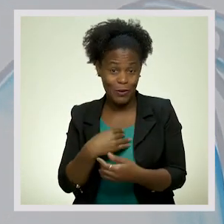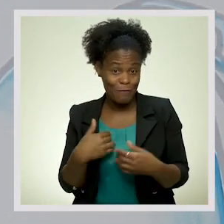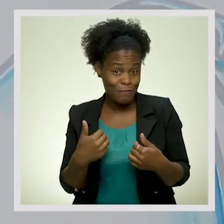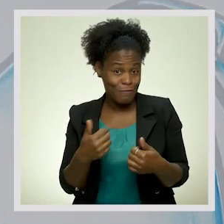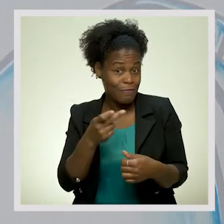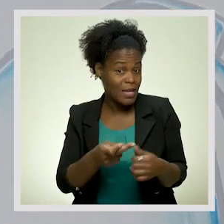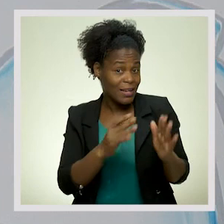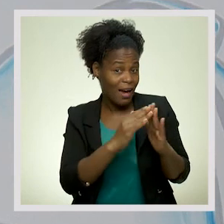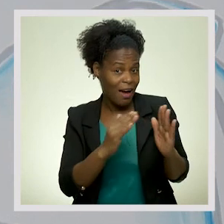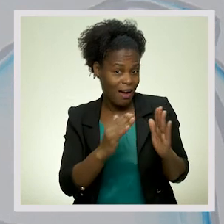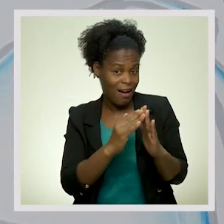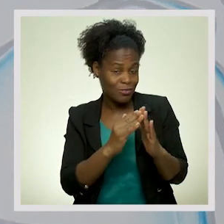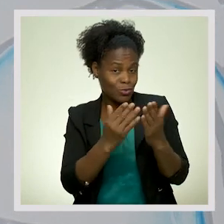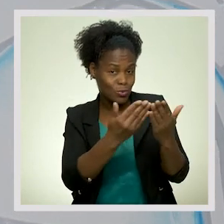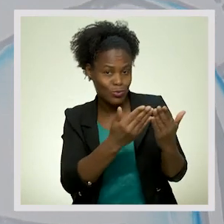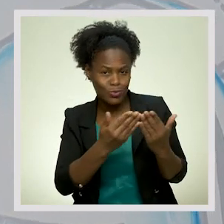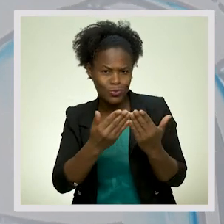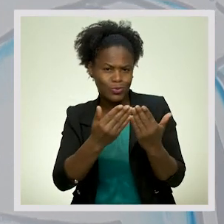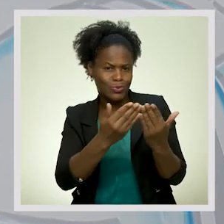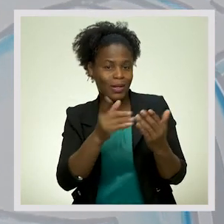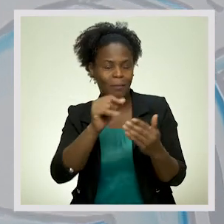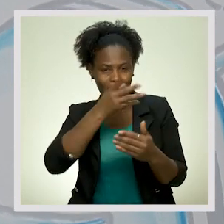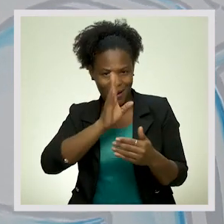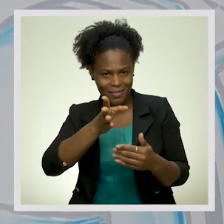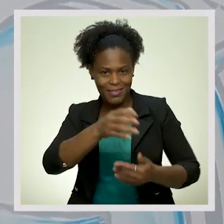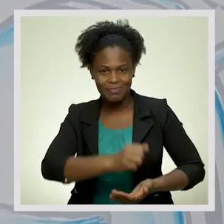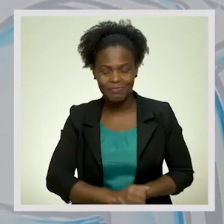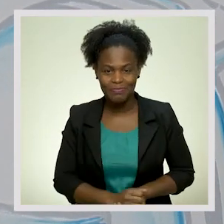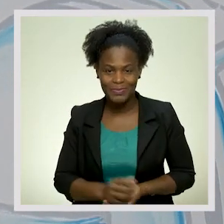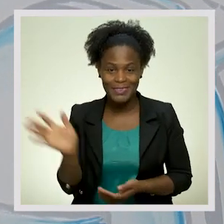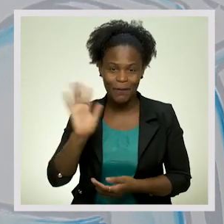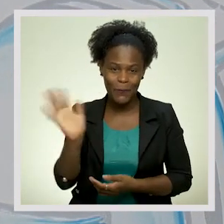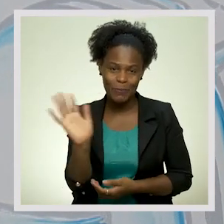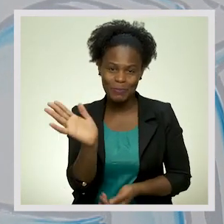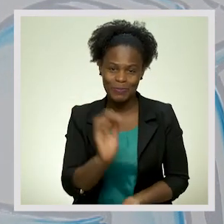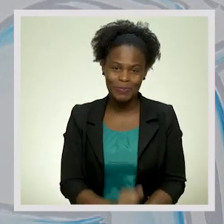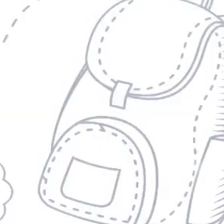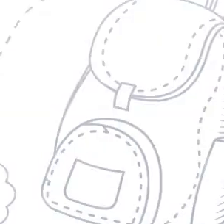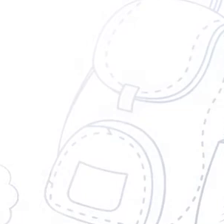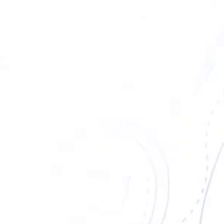Fiquem em casa, estudem muito e pratiquem. Adeus!